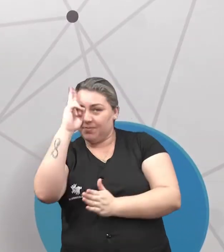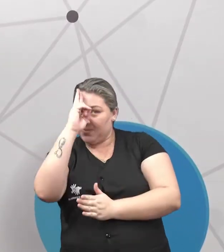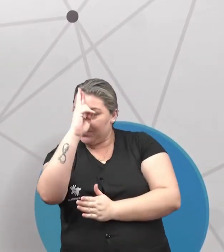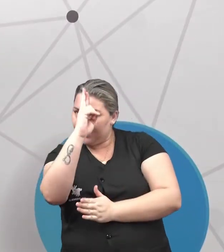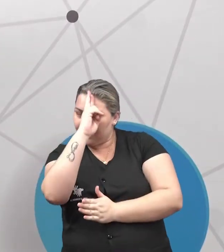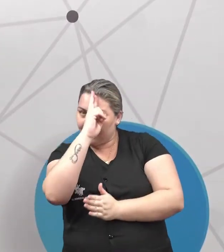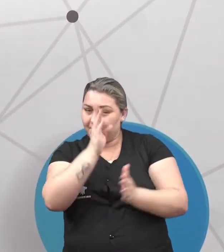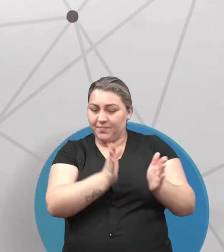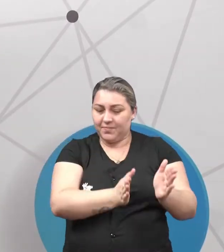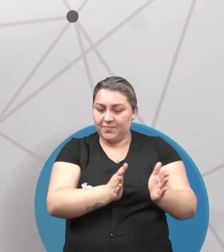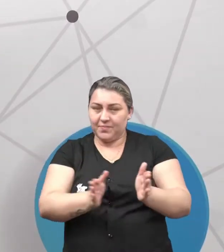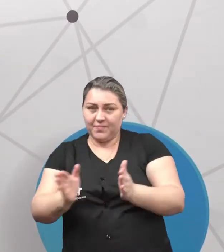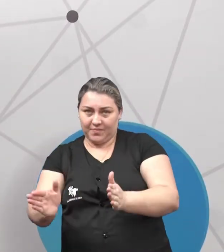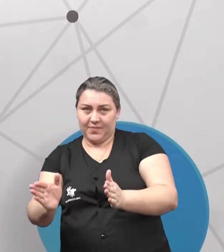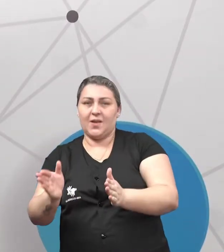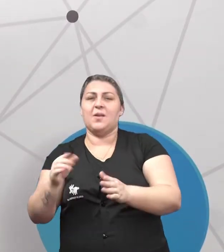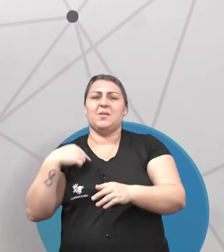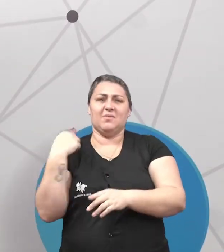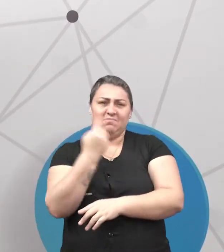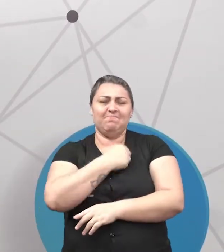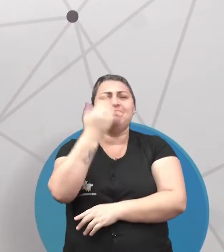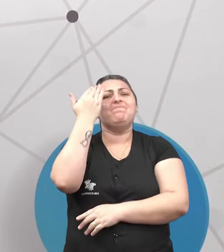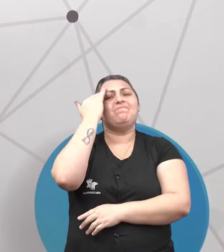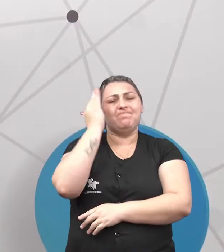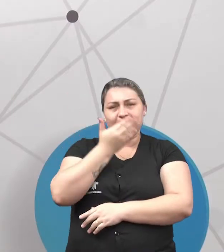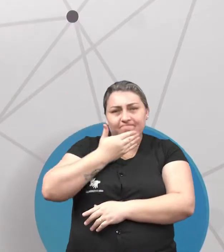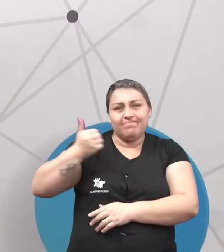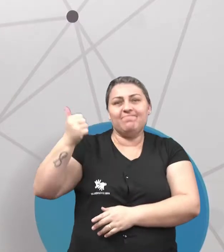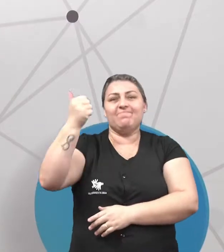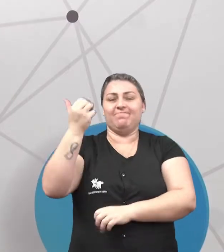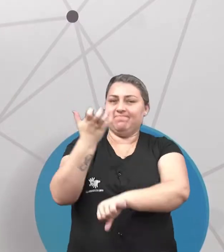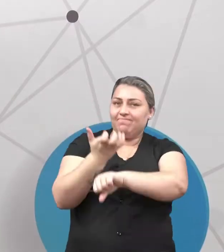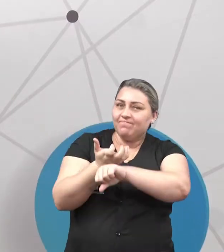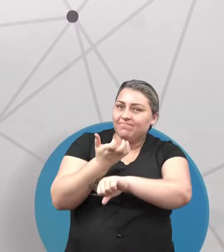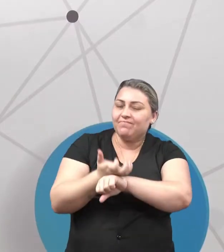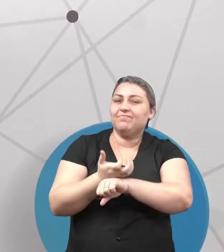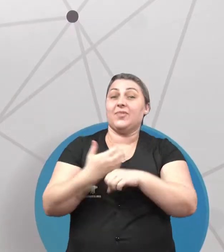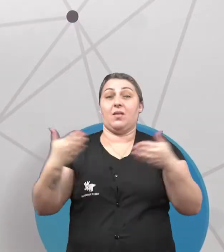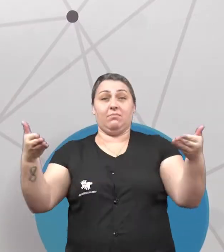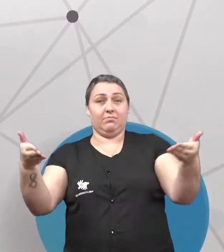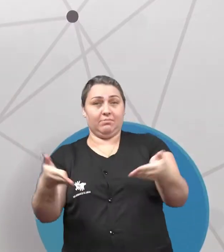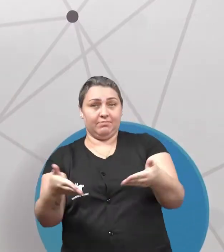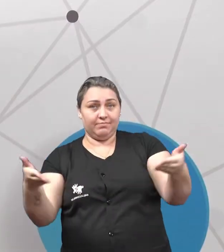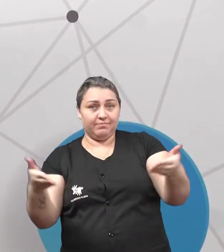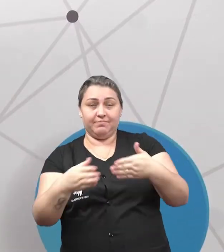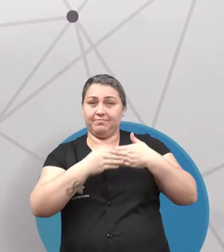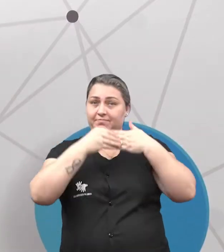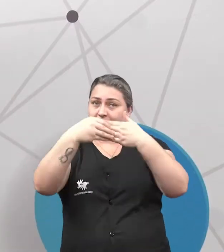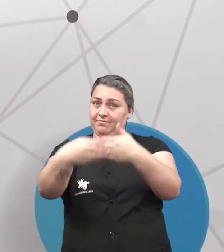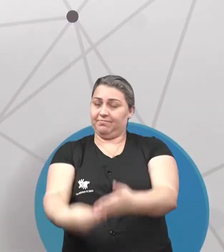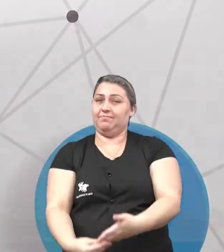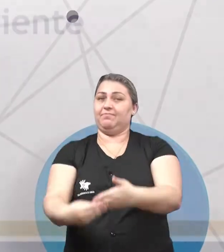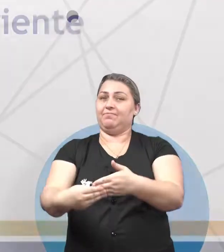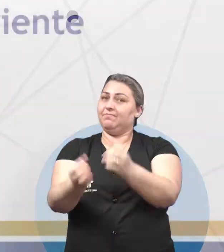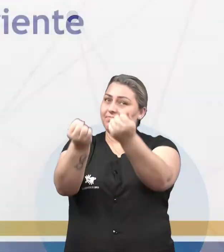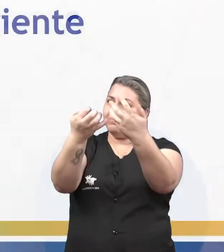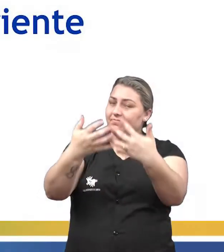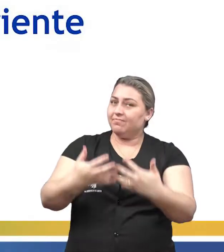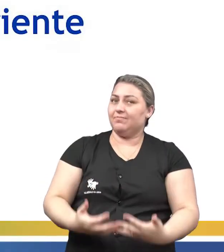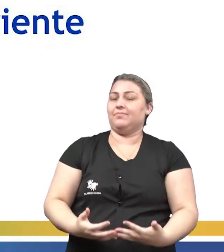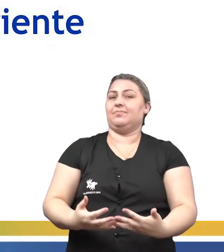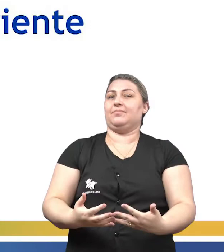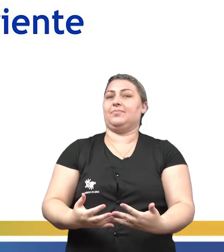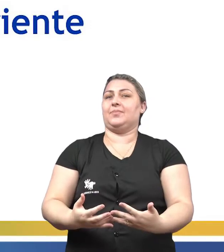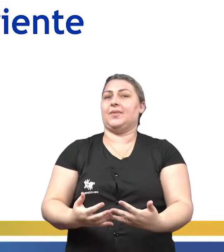que são divididos para que a gente compreenda melhor aí essa disciplina. E hoje eu trouxe para a gente discutir